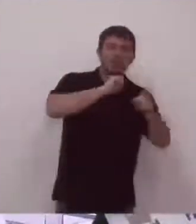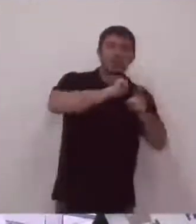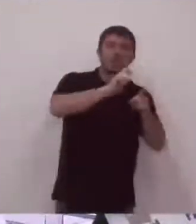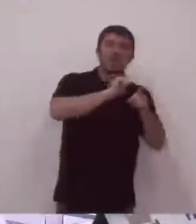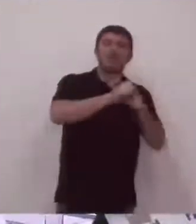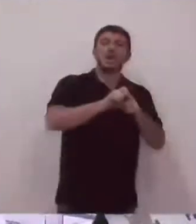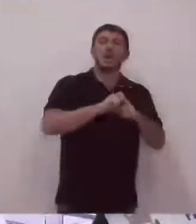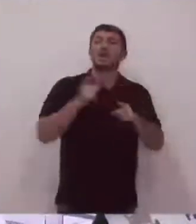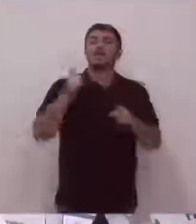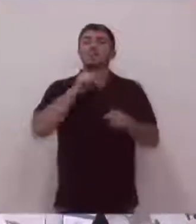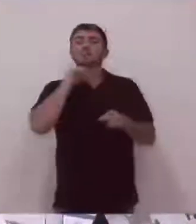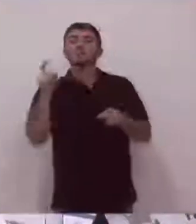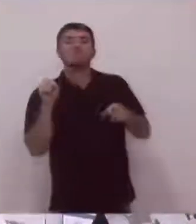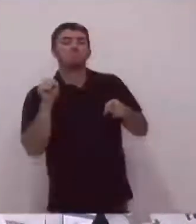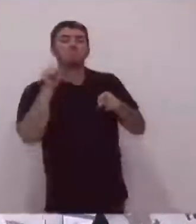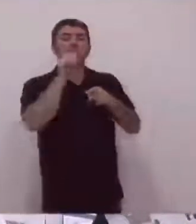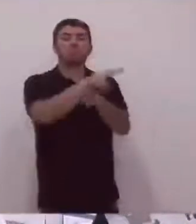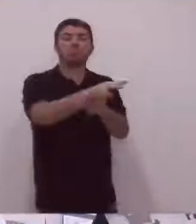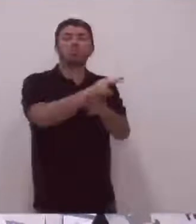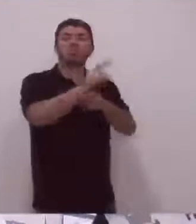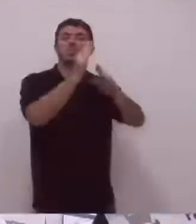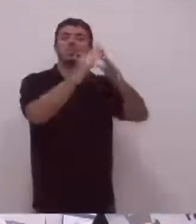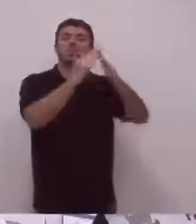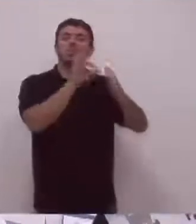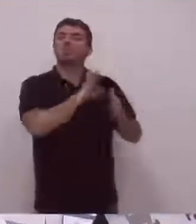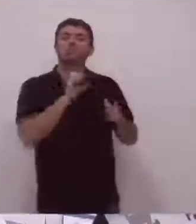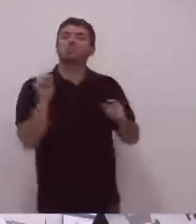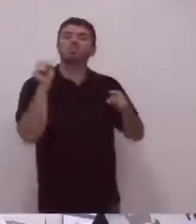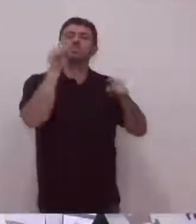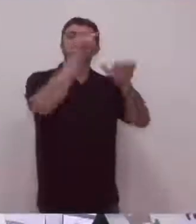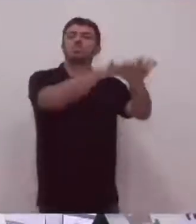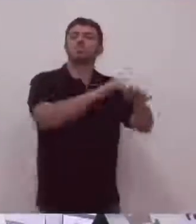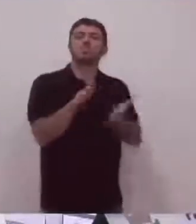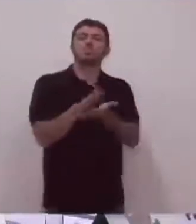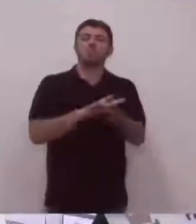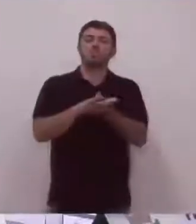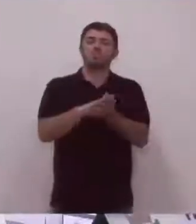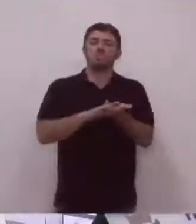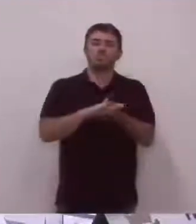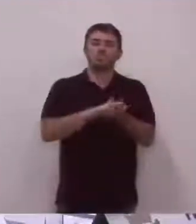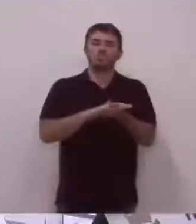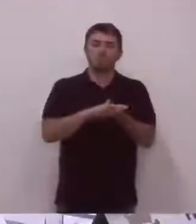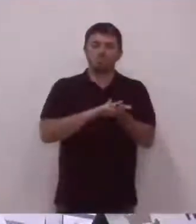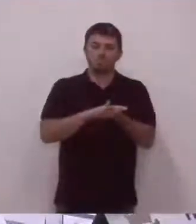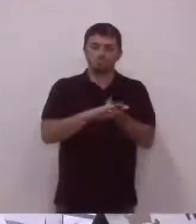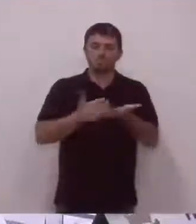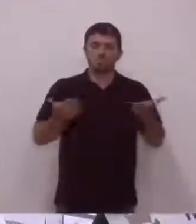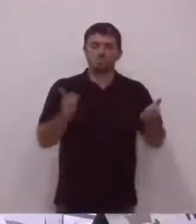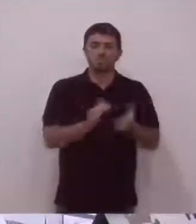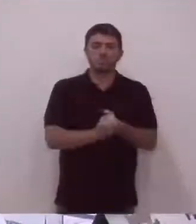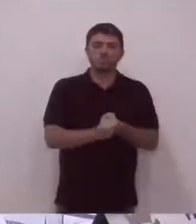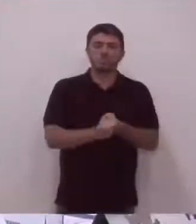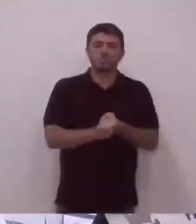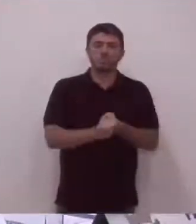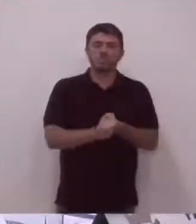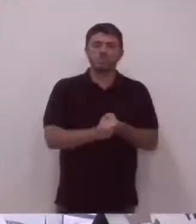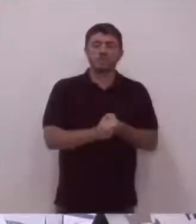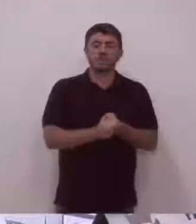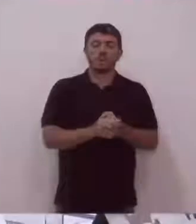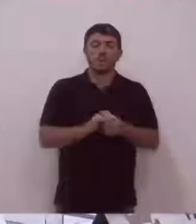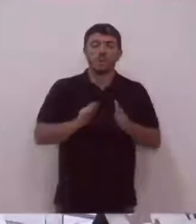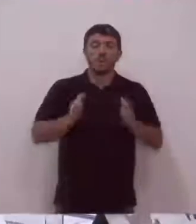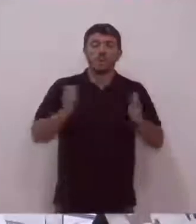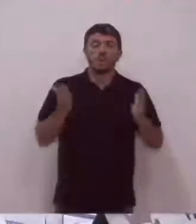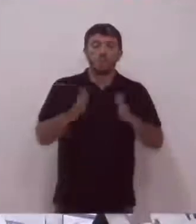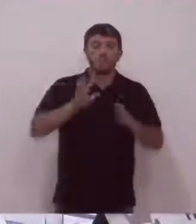comissão processante, para mim, nada mais é seguir um rito, né, Ana? Porque se fosse hoje decidir qual é a decisão